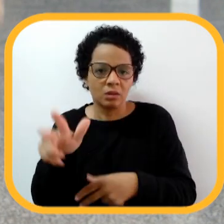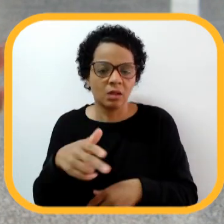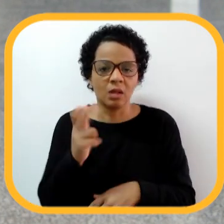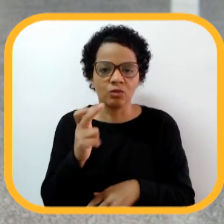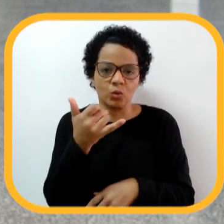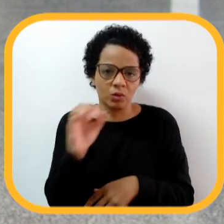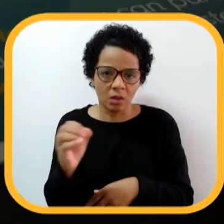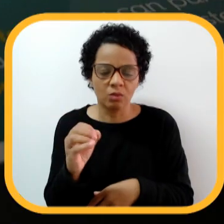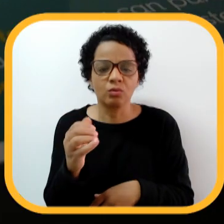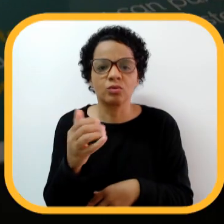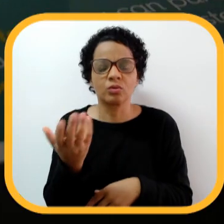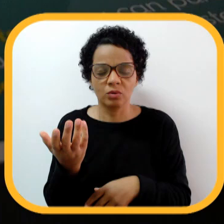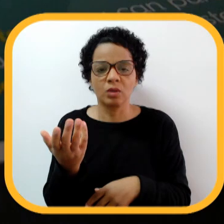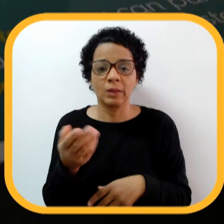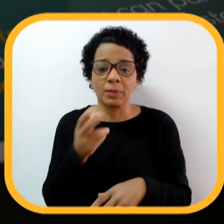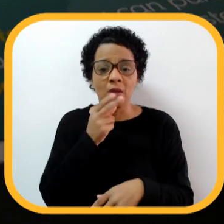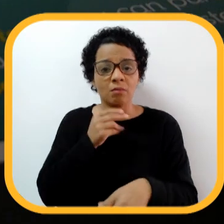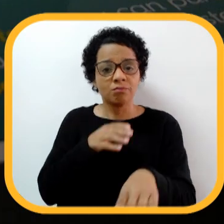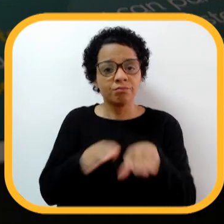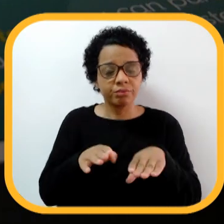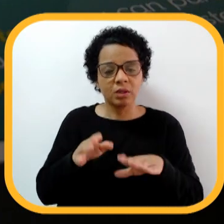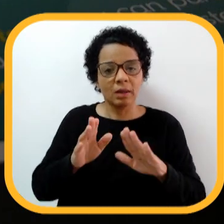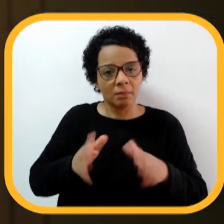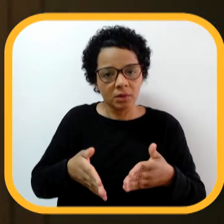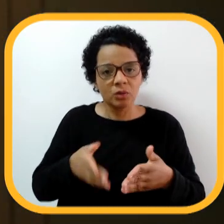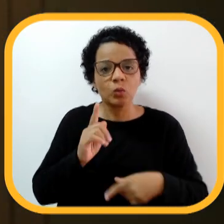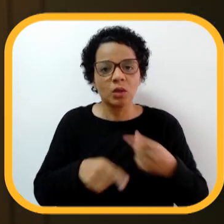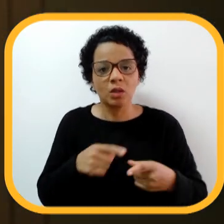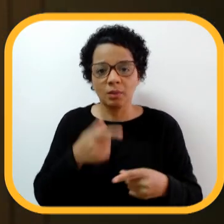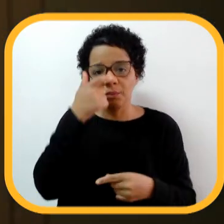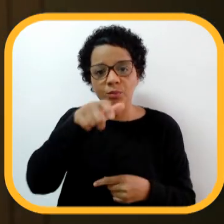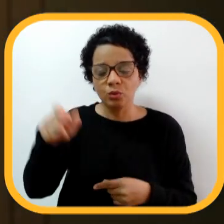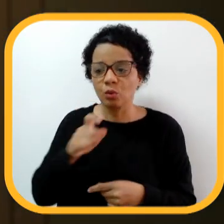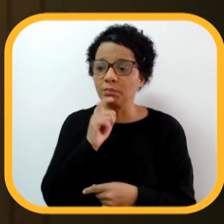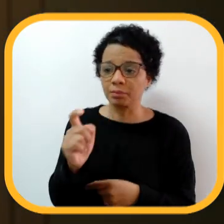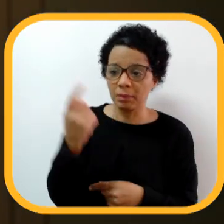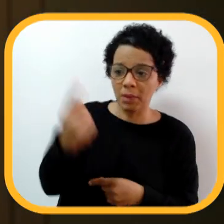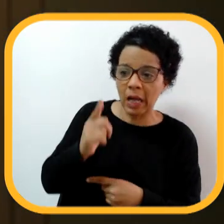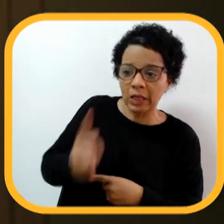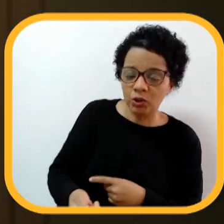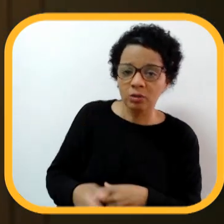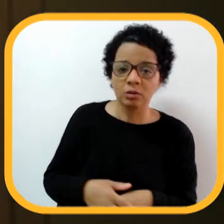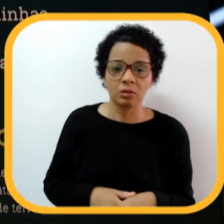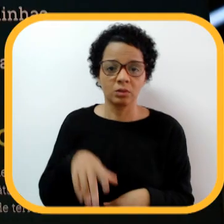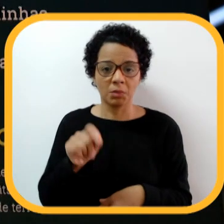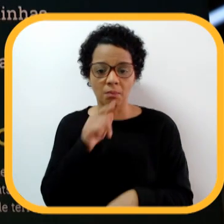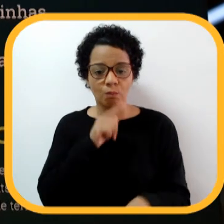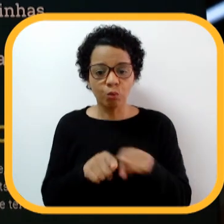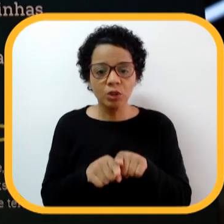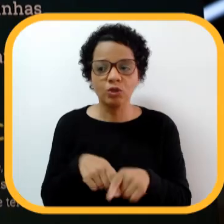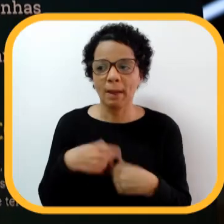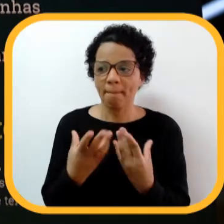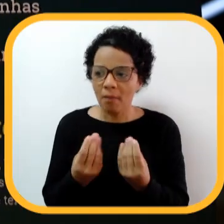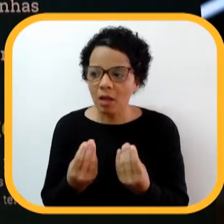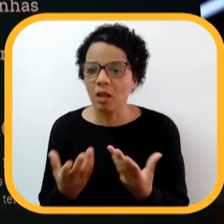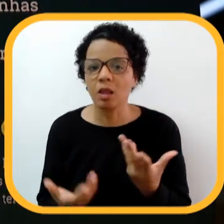200 em 200 anos, etc. No dia que houver o sismo é preciso saber comunicar às pessoas o que é que devem fazer. Muitas vezes